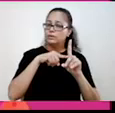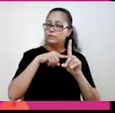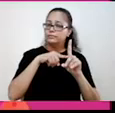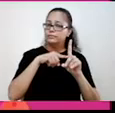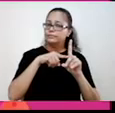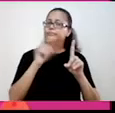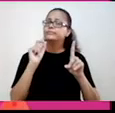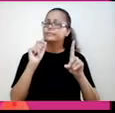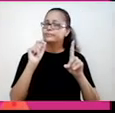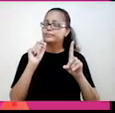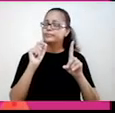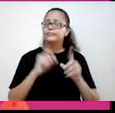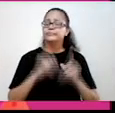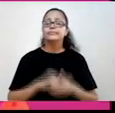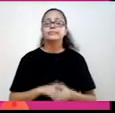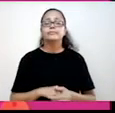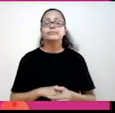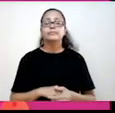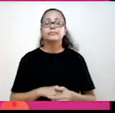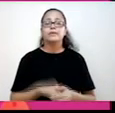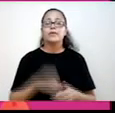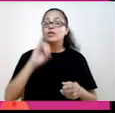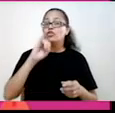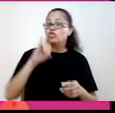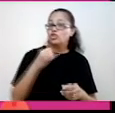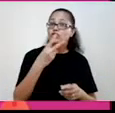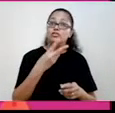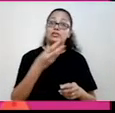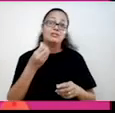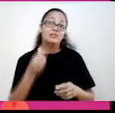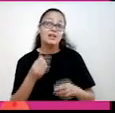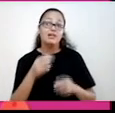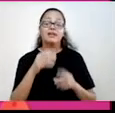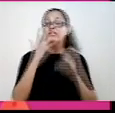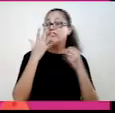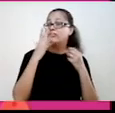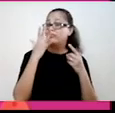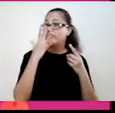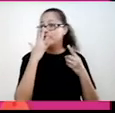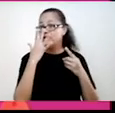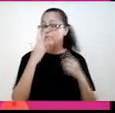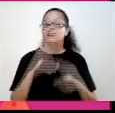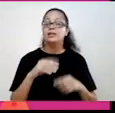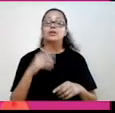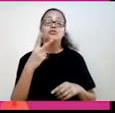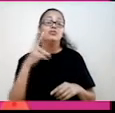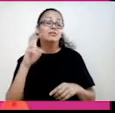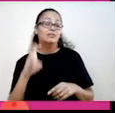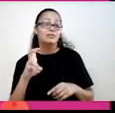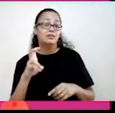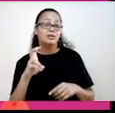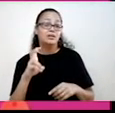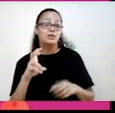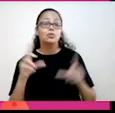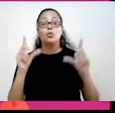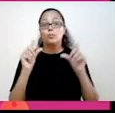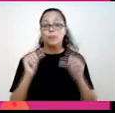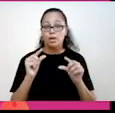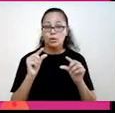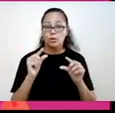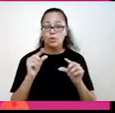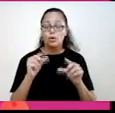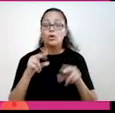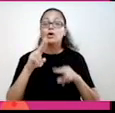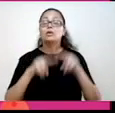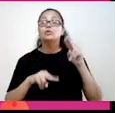Temperatura média em graus Celsius. Então, janeiro 26, fevereiro 25 e aí vai indo, olha só. A temperatura menor está aqui no mês de junho,